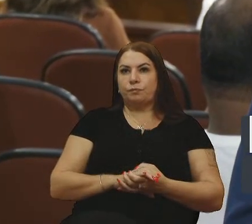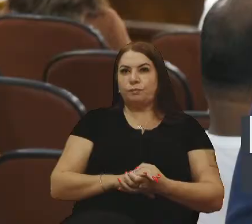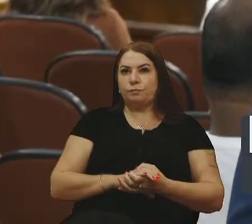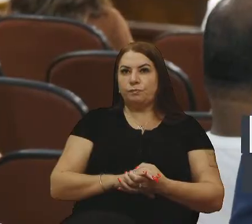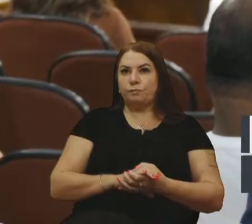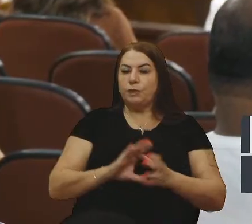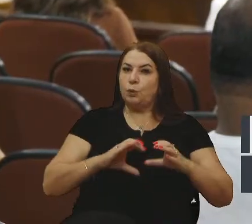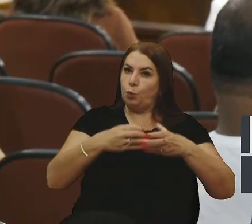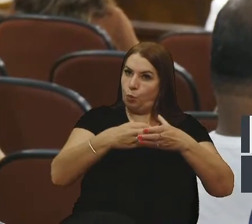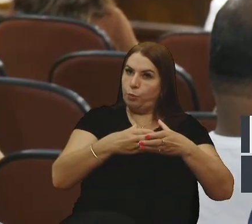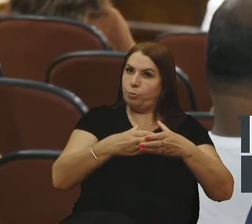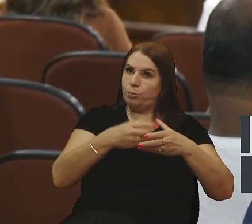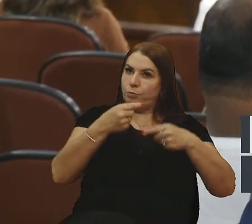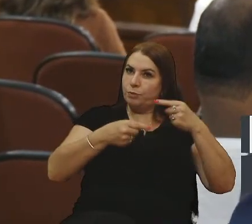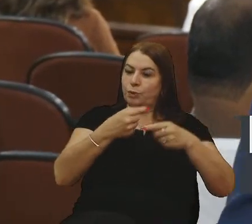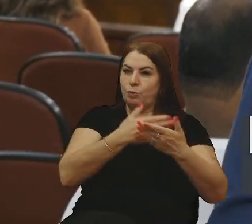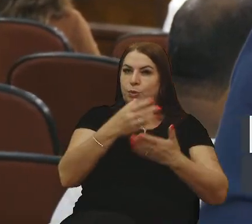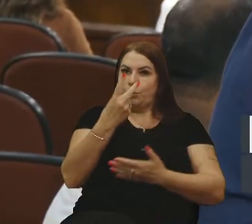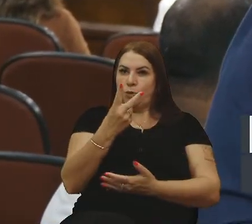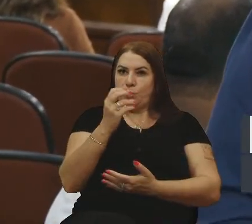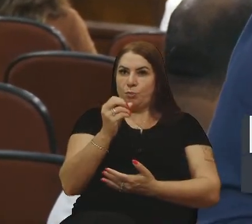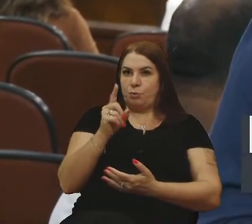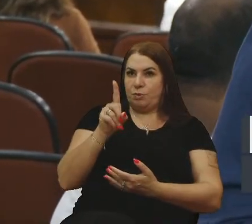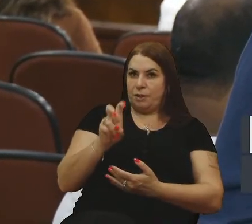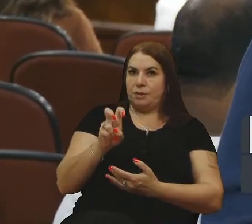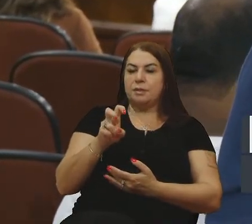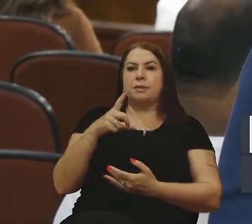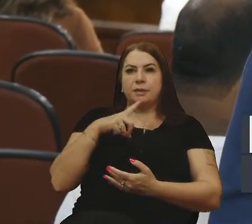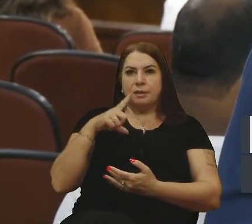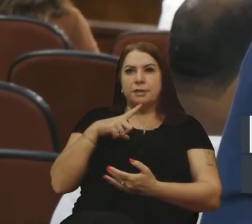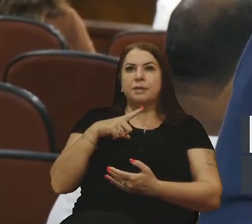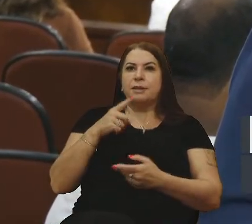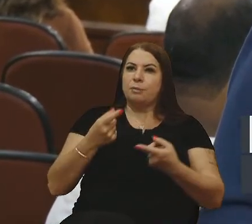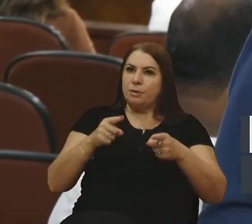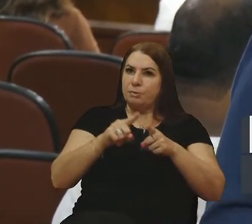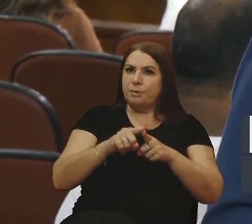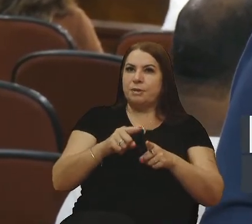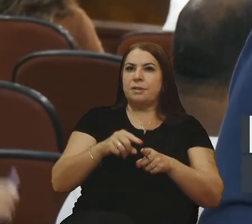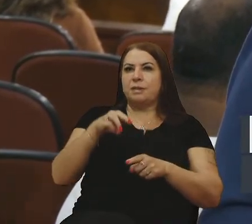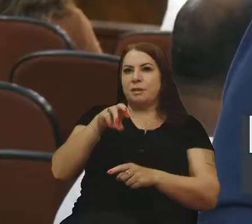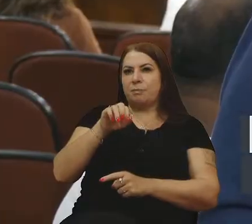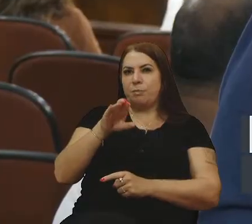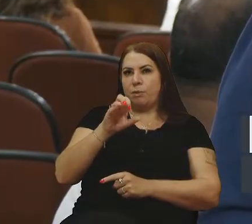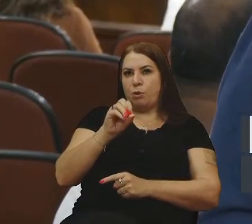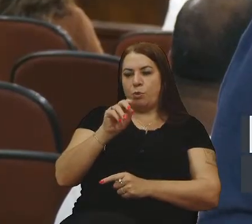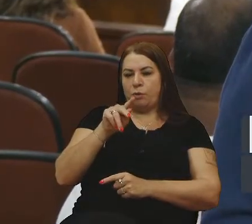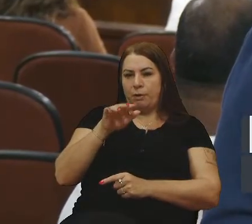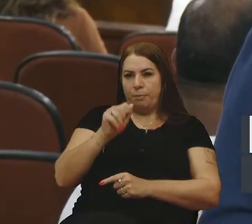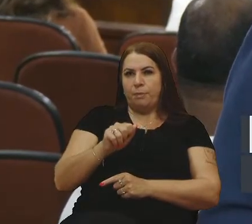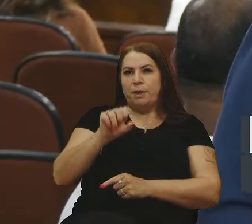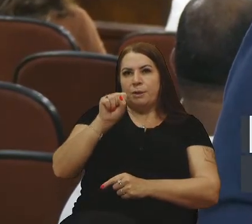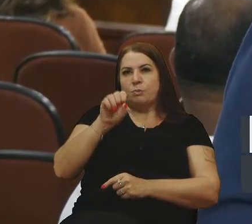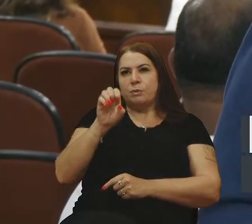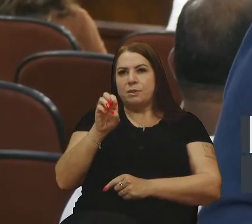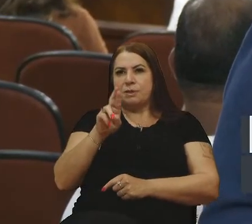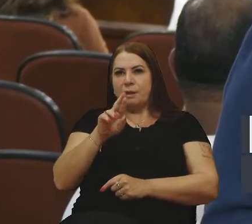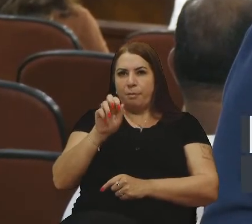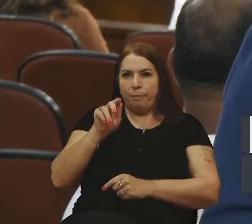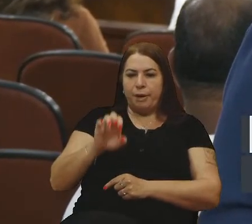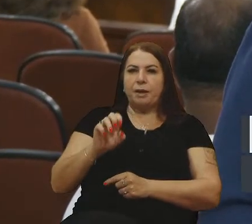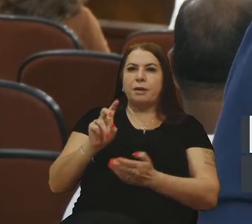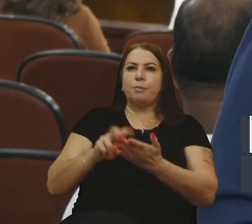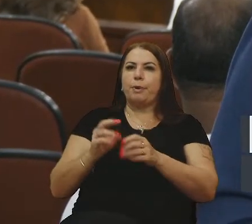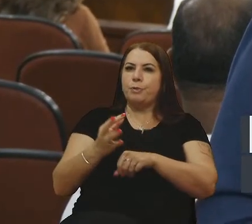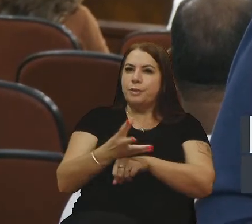dessa frente que começou lá em 2015, hoje nós temos os nossos parceiros, a Microempa, o Sebrae, o